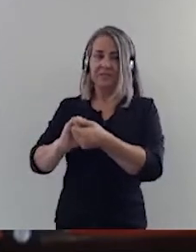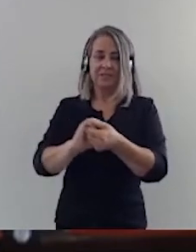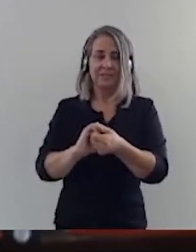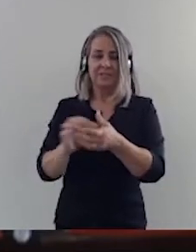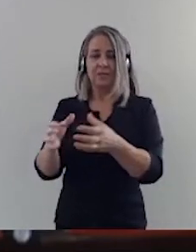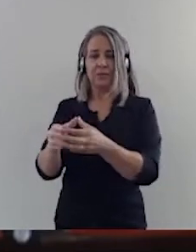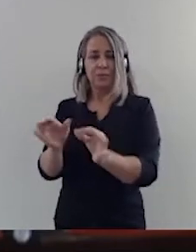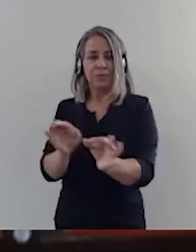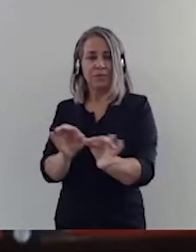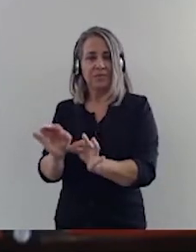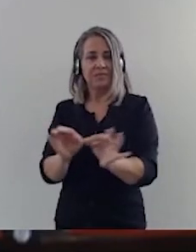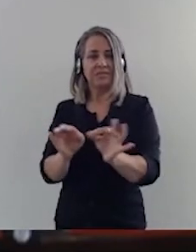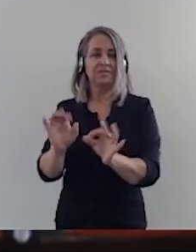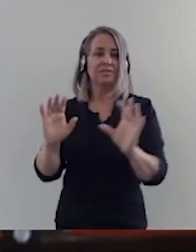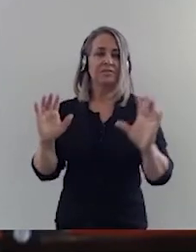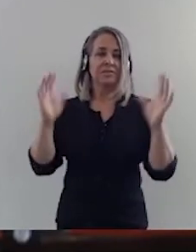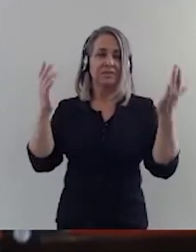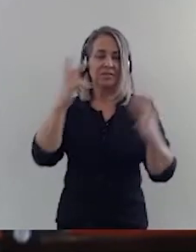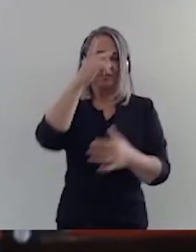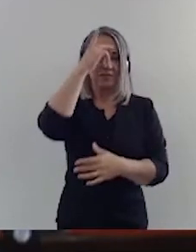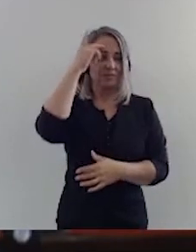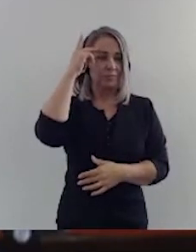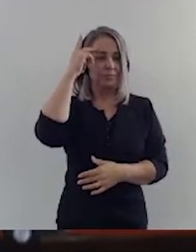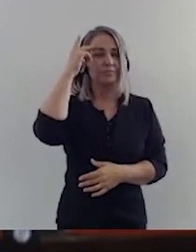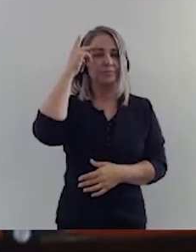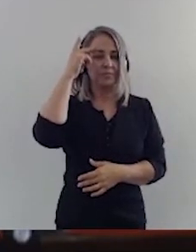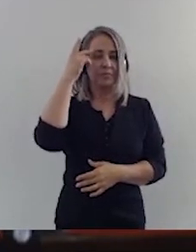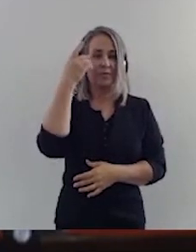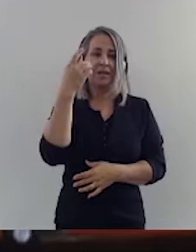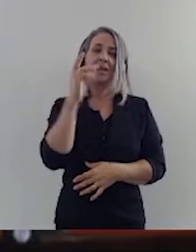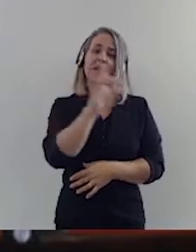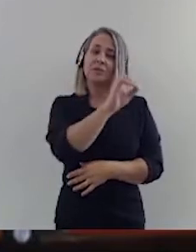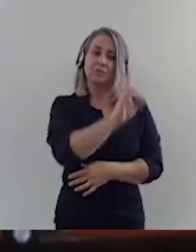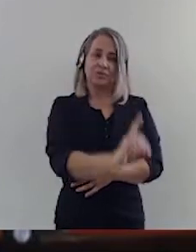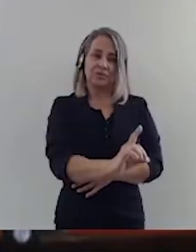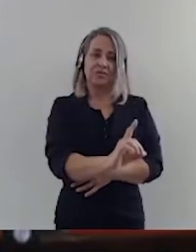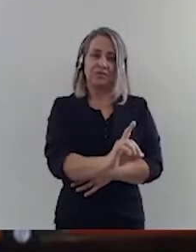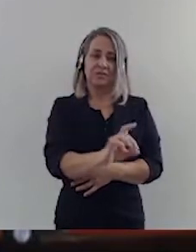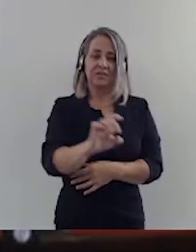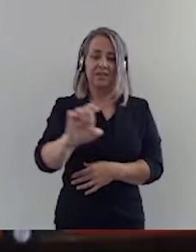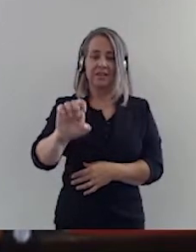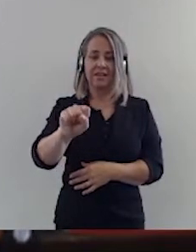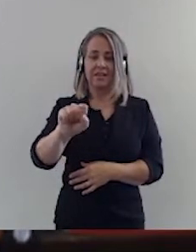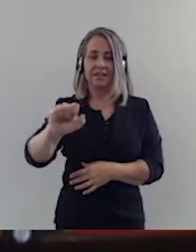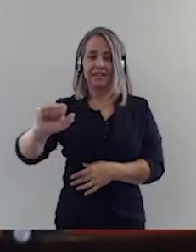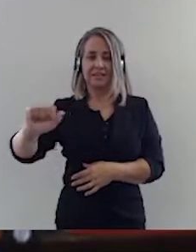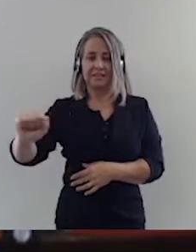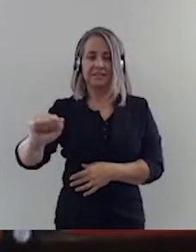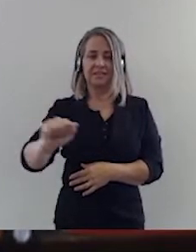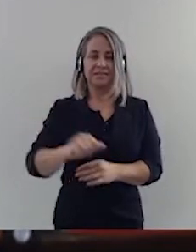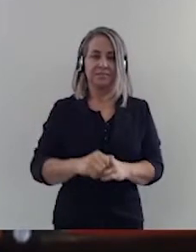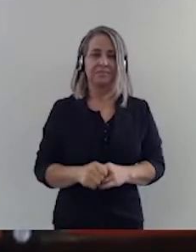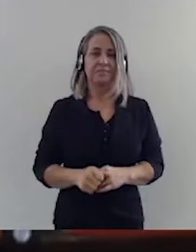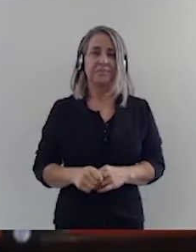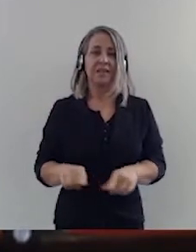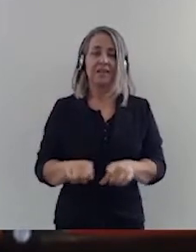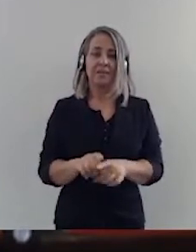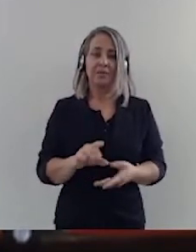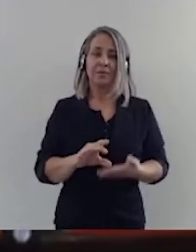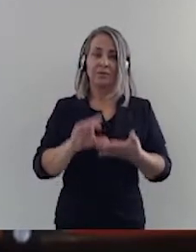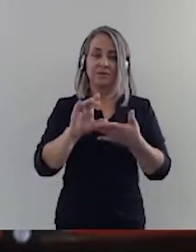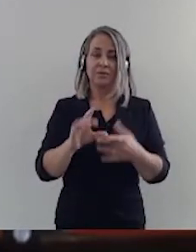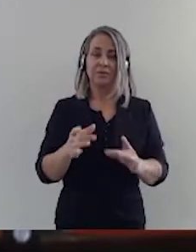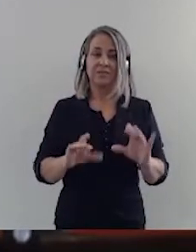evento, nas pessoas do diretor da ESA, Rony Preus Duarte, do coordenador